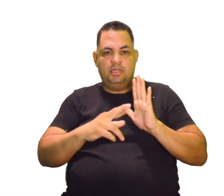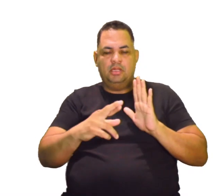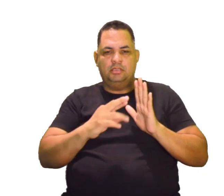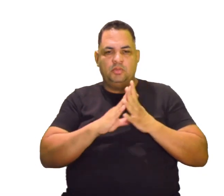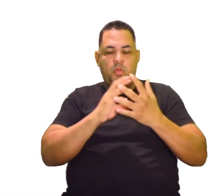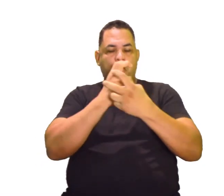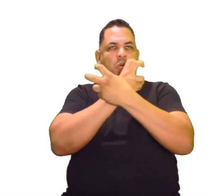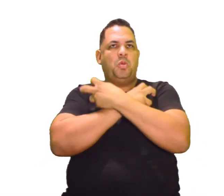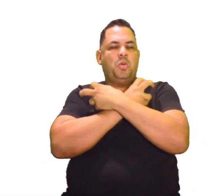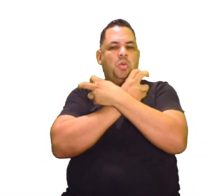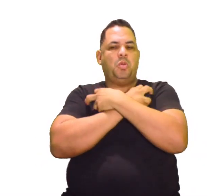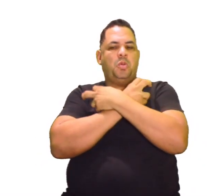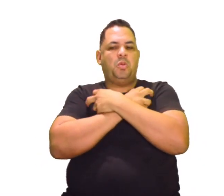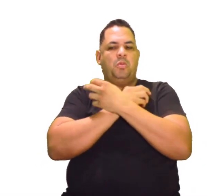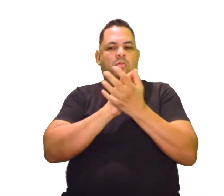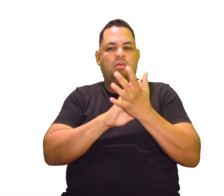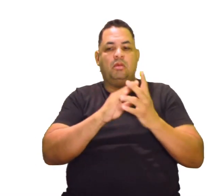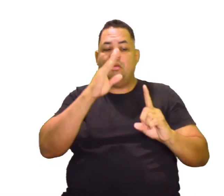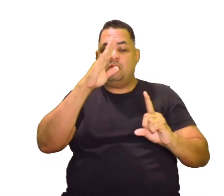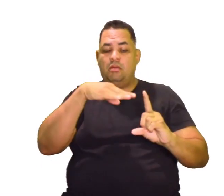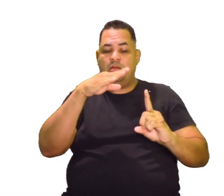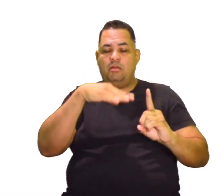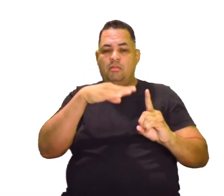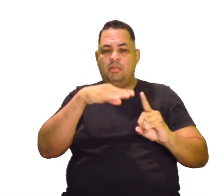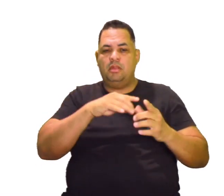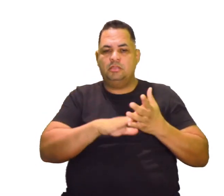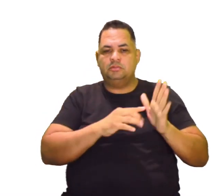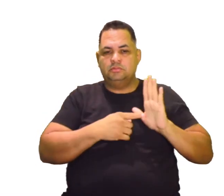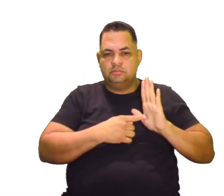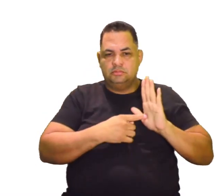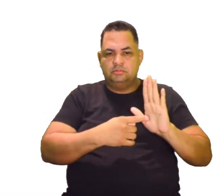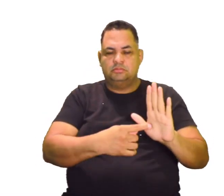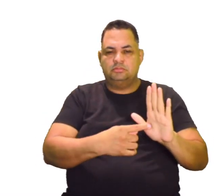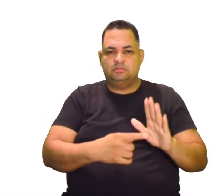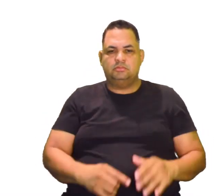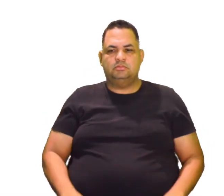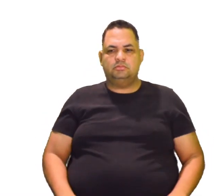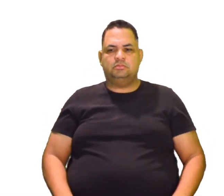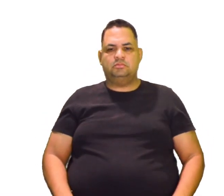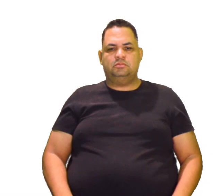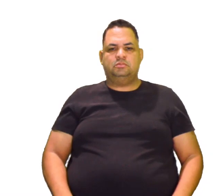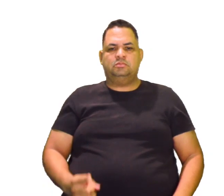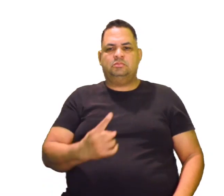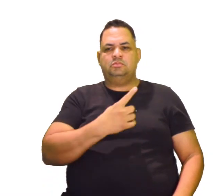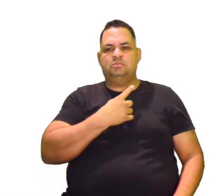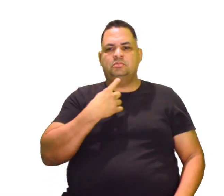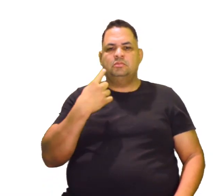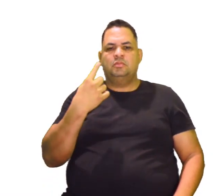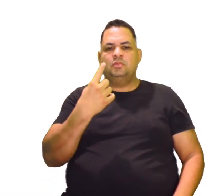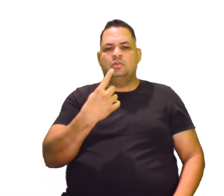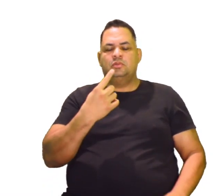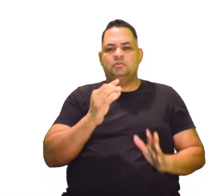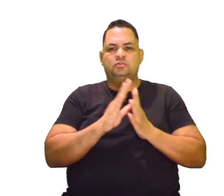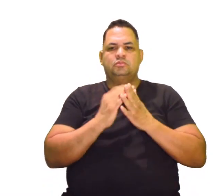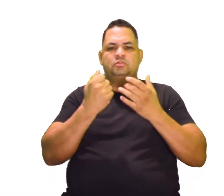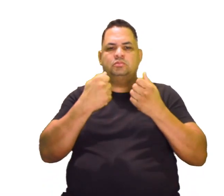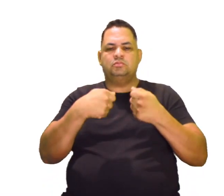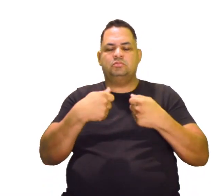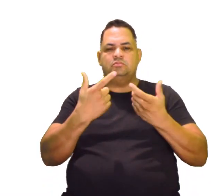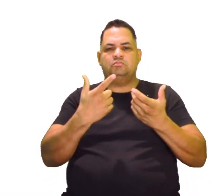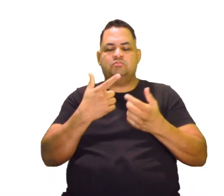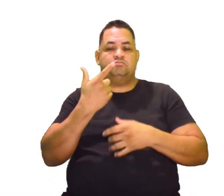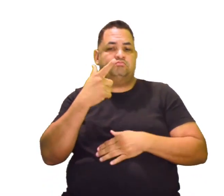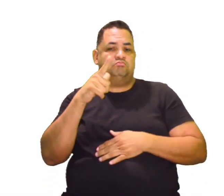que governavam naquele período. Então, como eu já falei, aí nós podemos observar nessas imagens, nas outras pinturas, que não